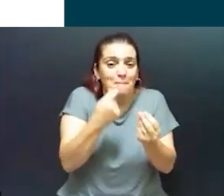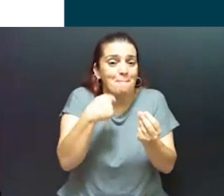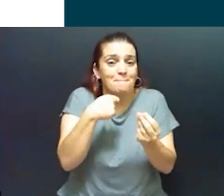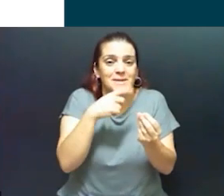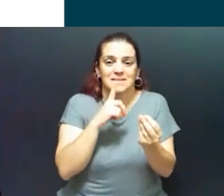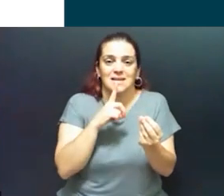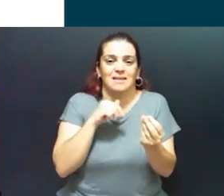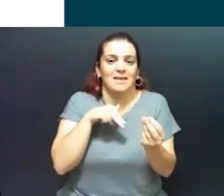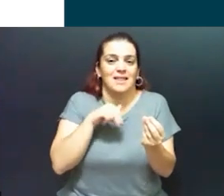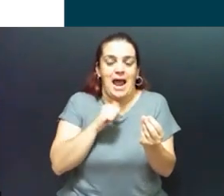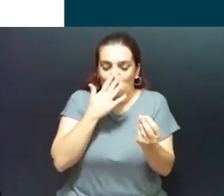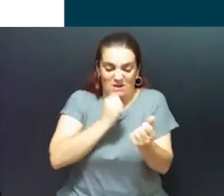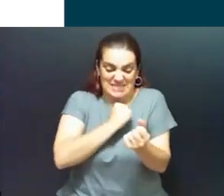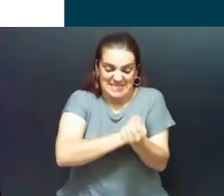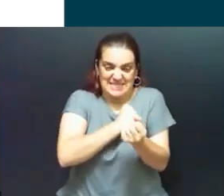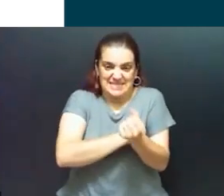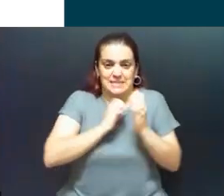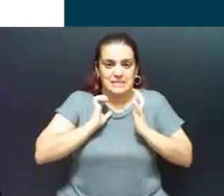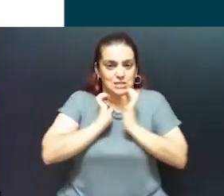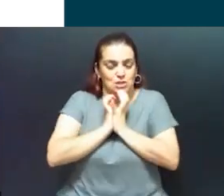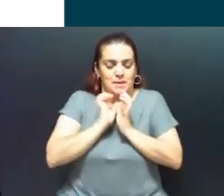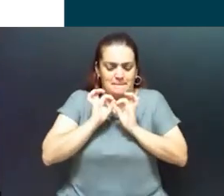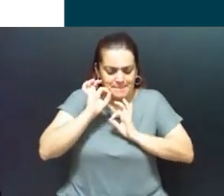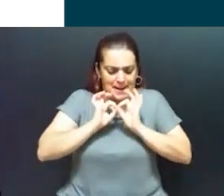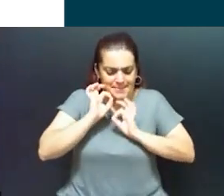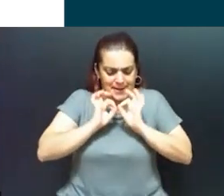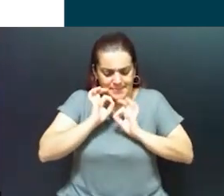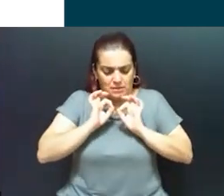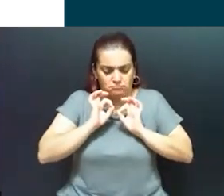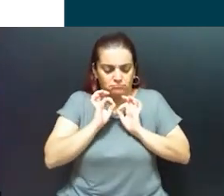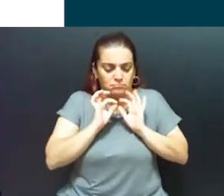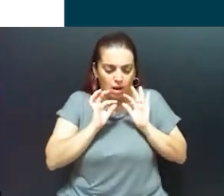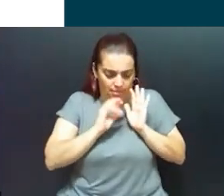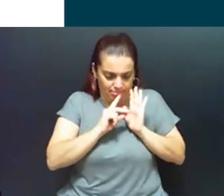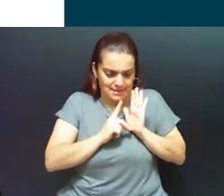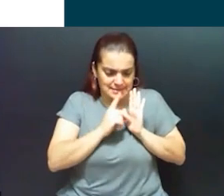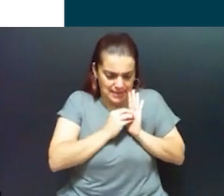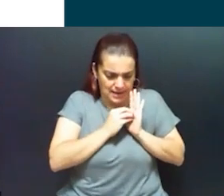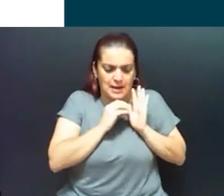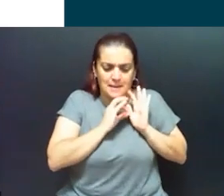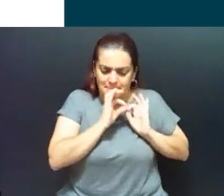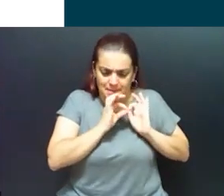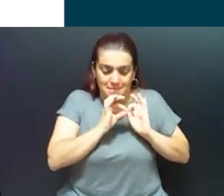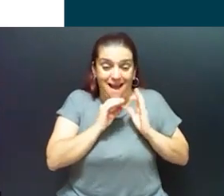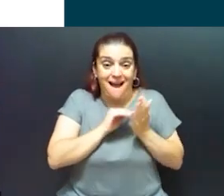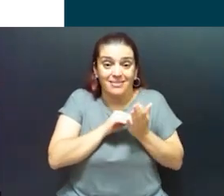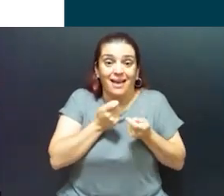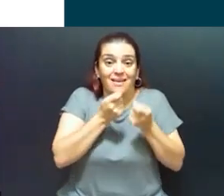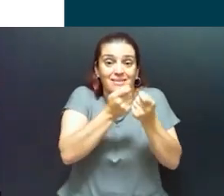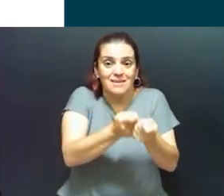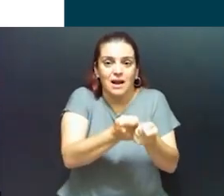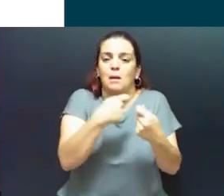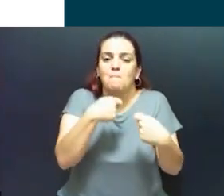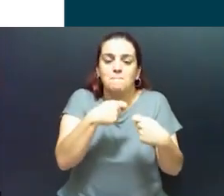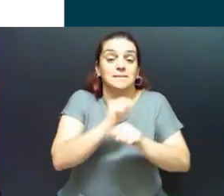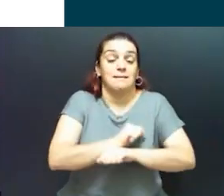time. Desde o desenho da solução até a entrega, esses passos têm que estar evidentes no circuito. Pode passar, por